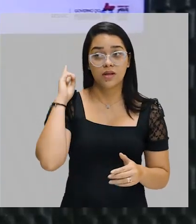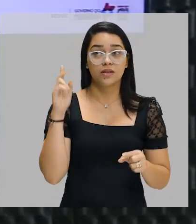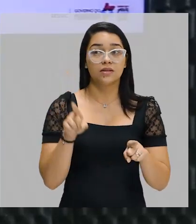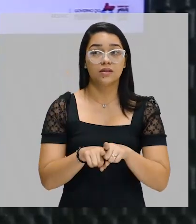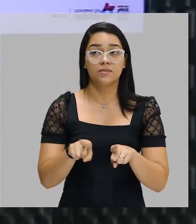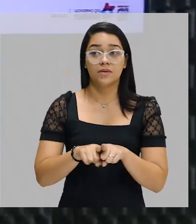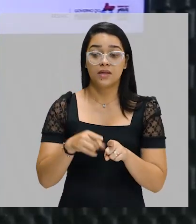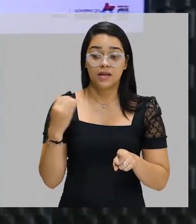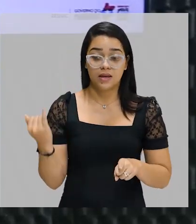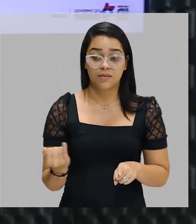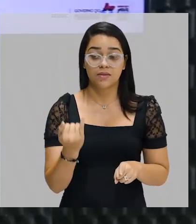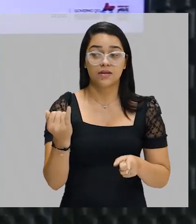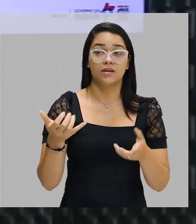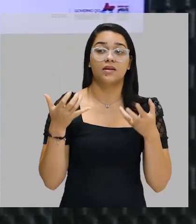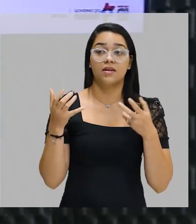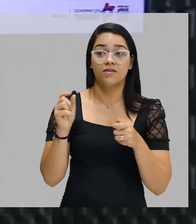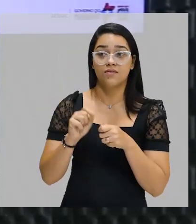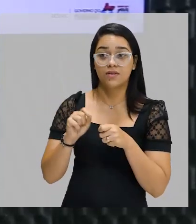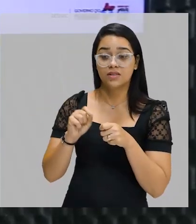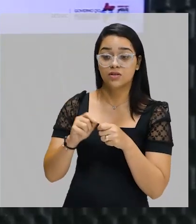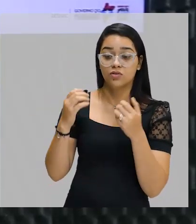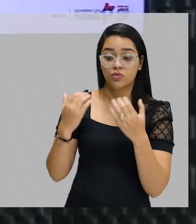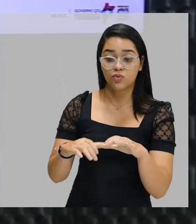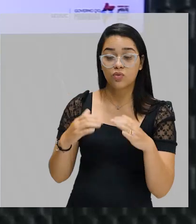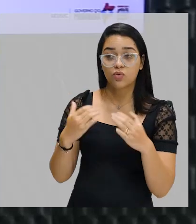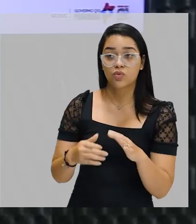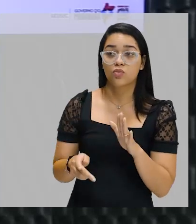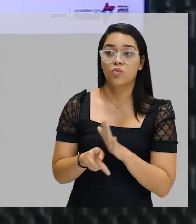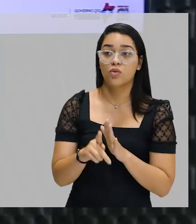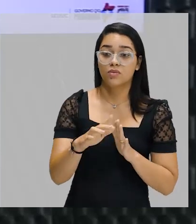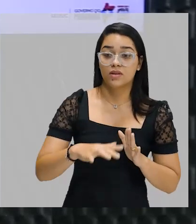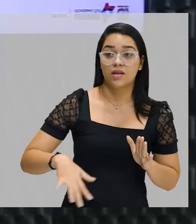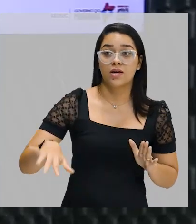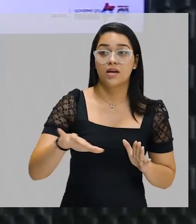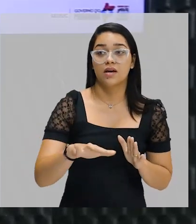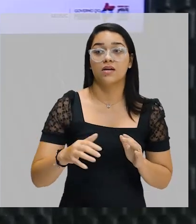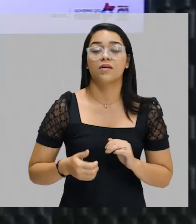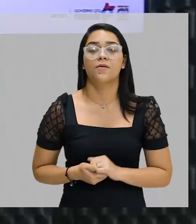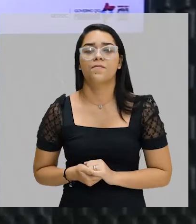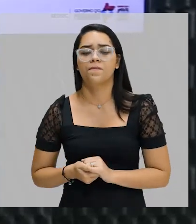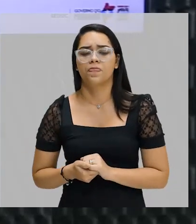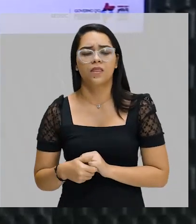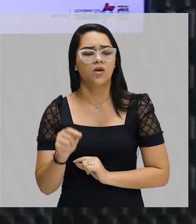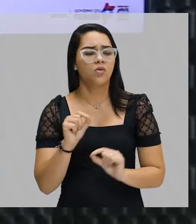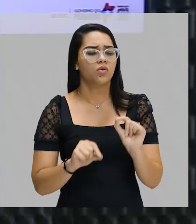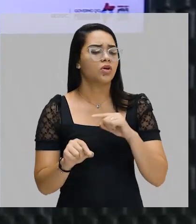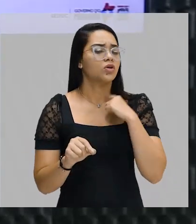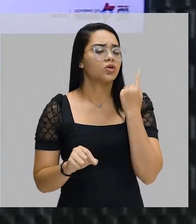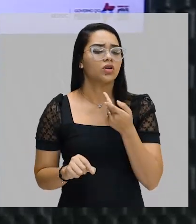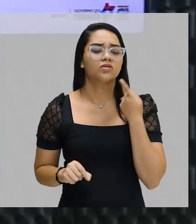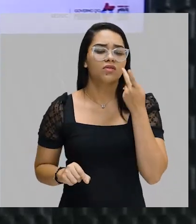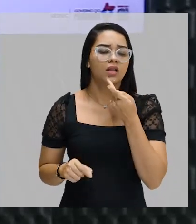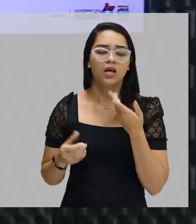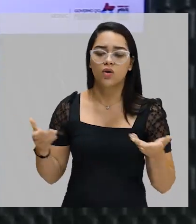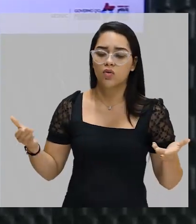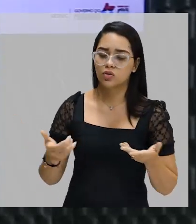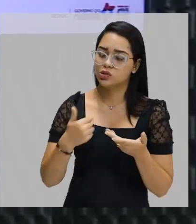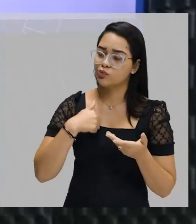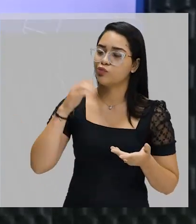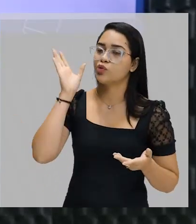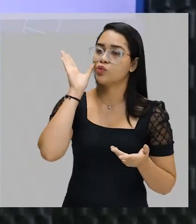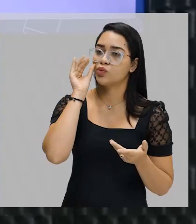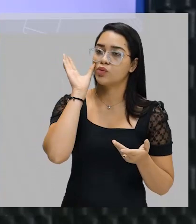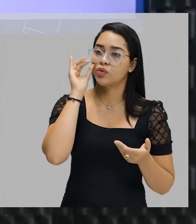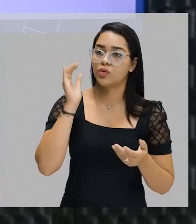muito importante para quem quer fazer concurso público da área de atualidades. Marcos, o que a gente vai falar hoje? Estou muito